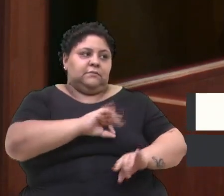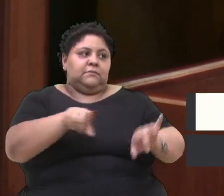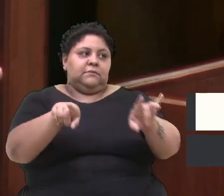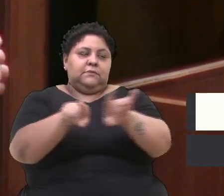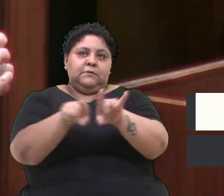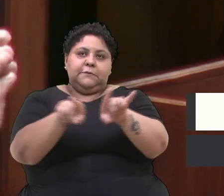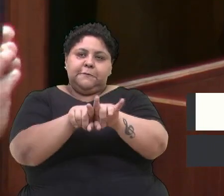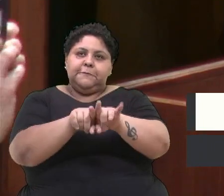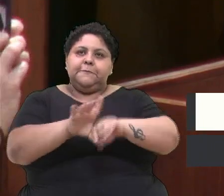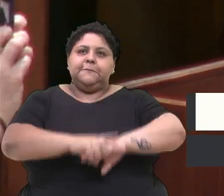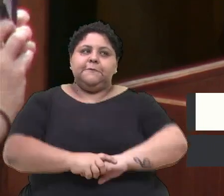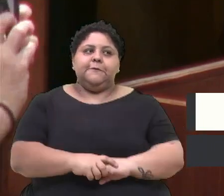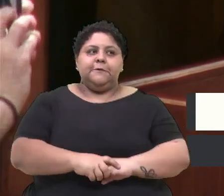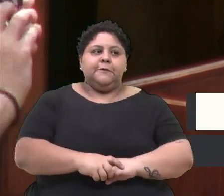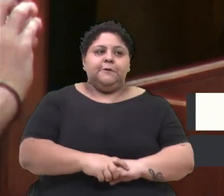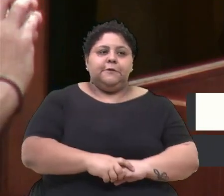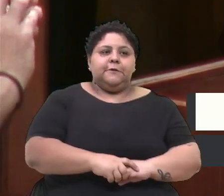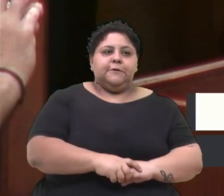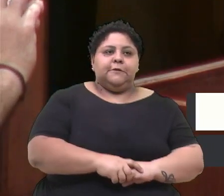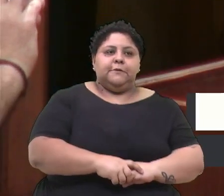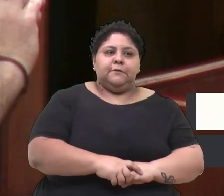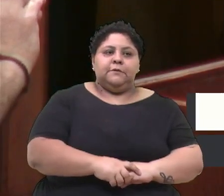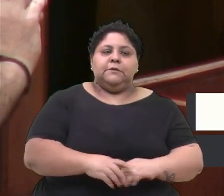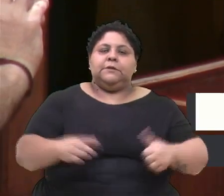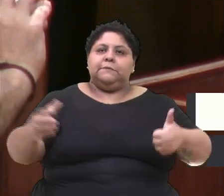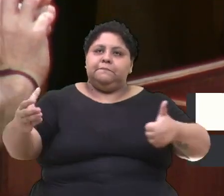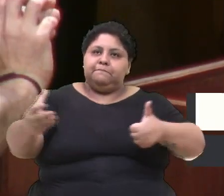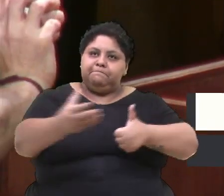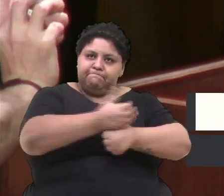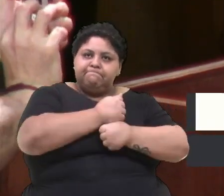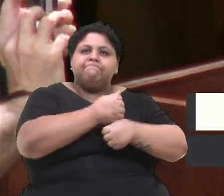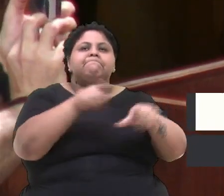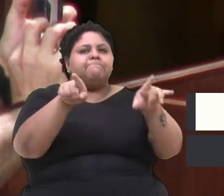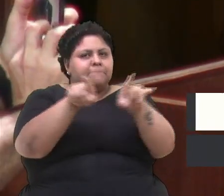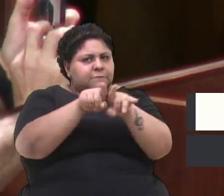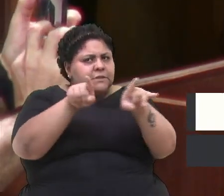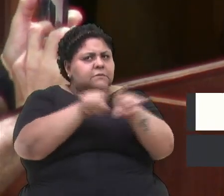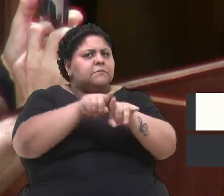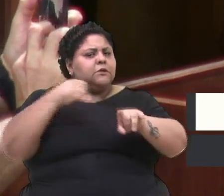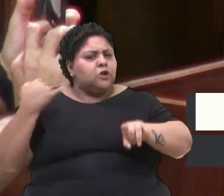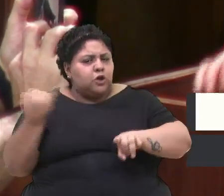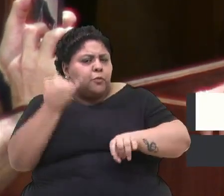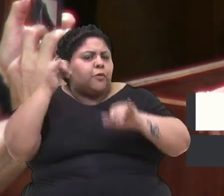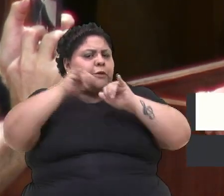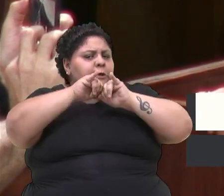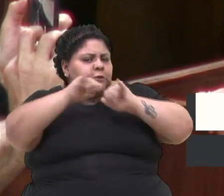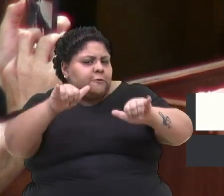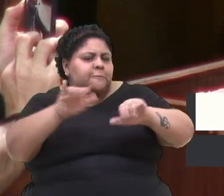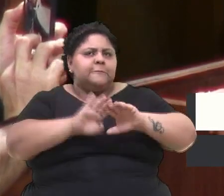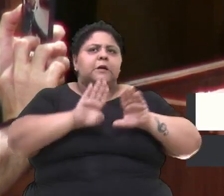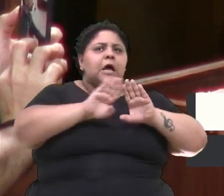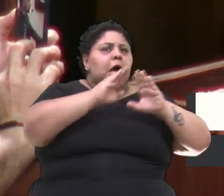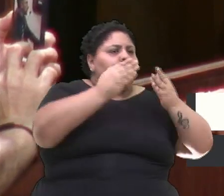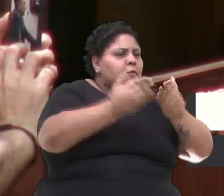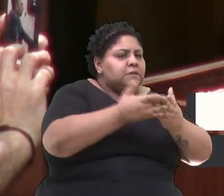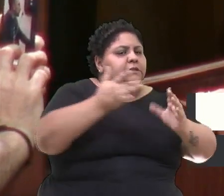setores de fiscalização, e aqui também vem de encontro a Comissão de Direitos Humanos, a Comissão da